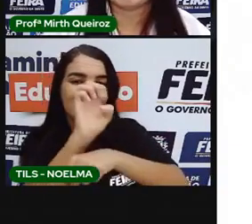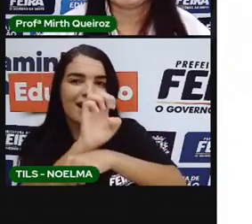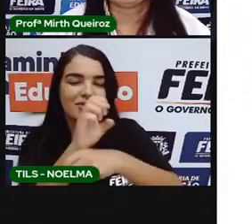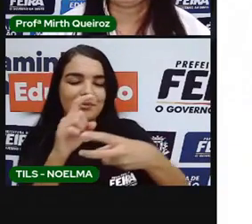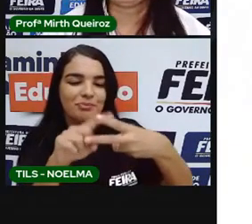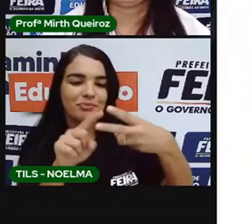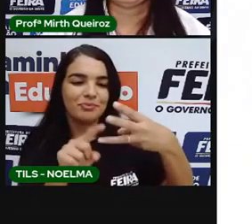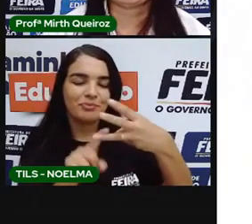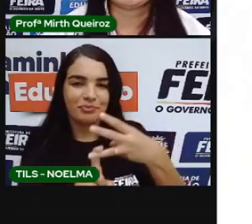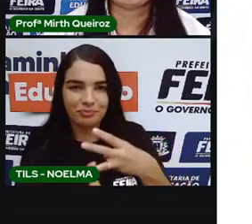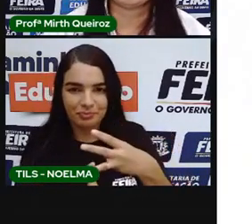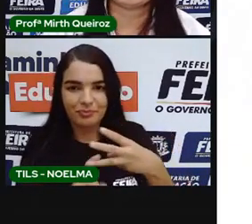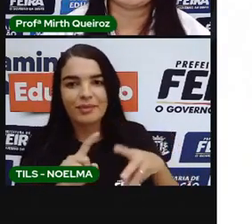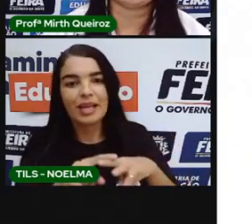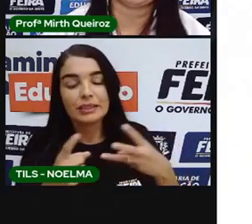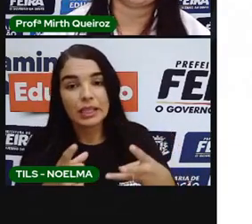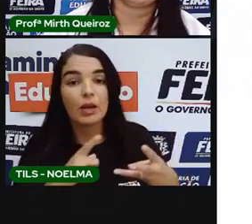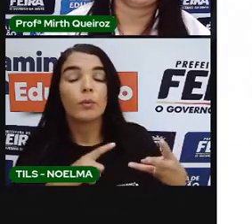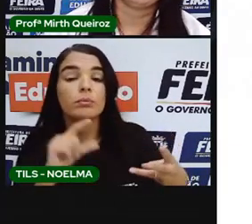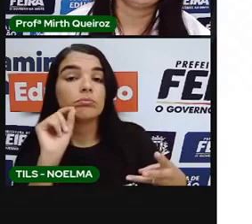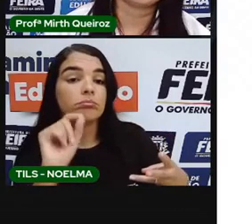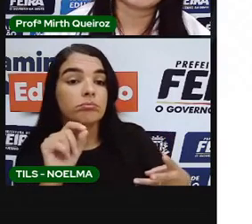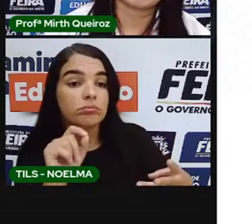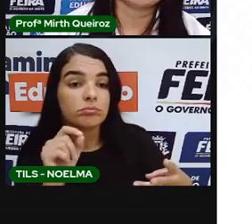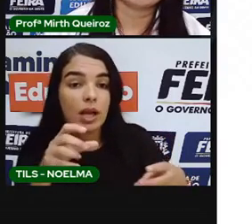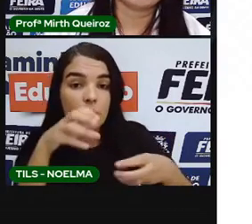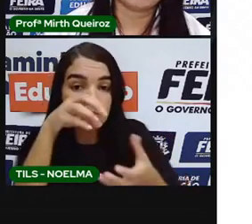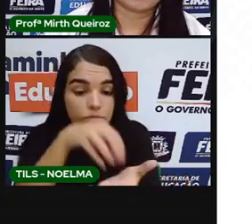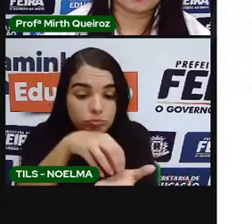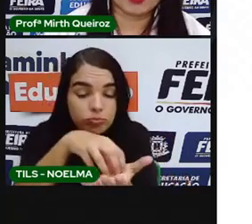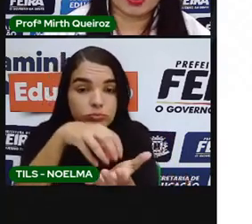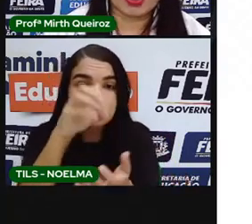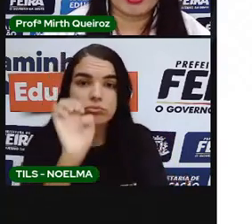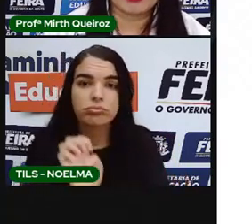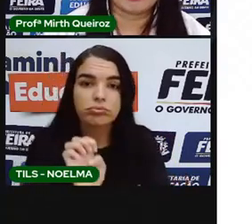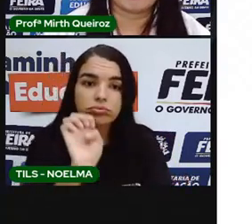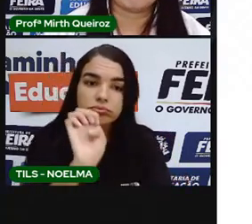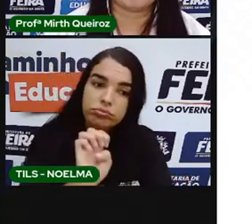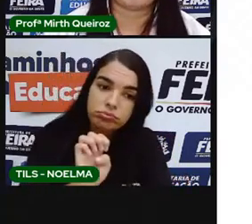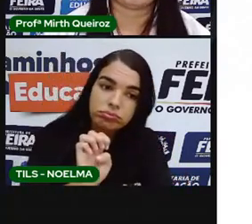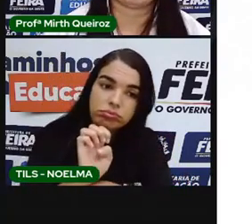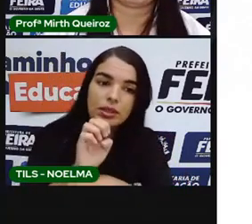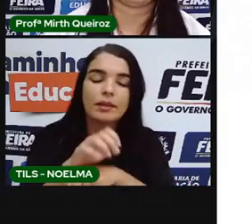região. E sendo que o estado